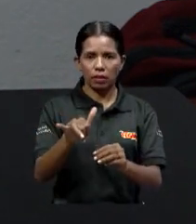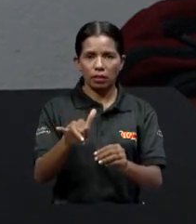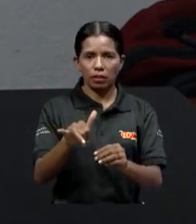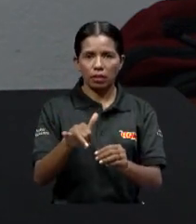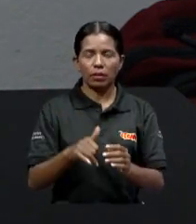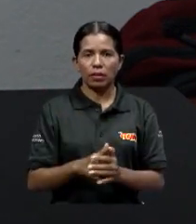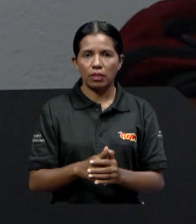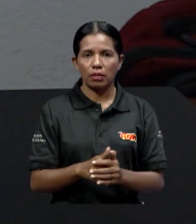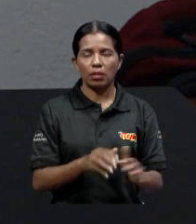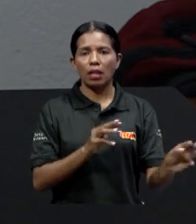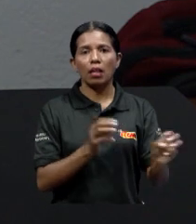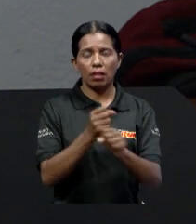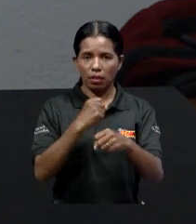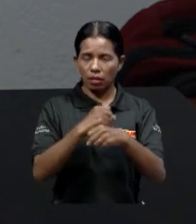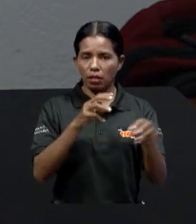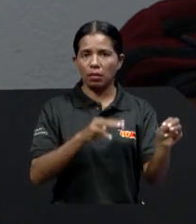Ser minha.